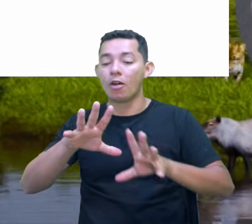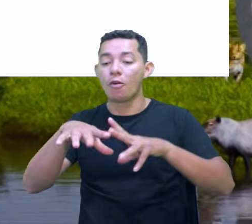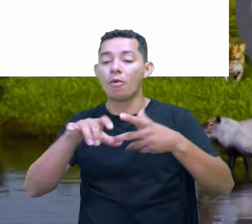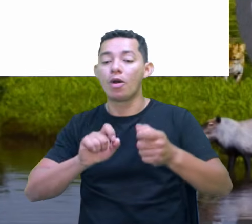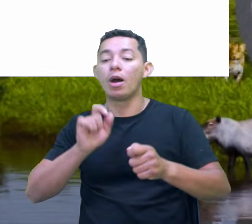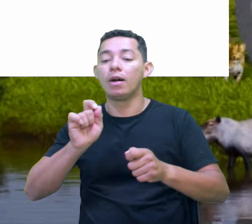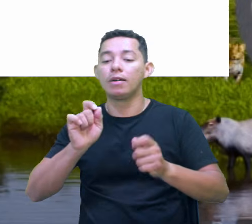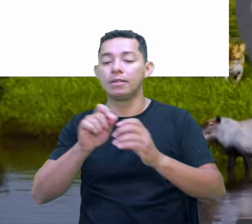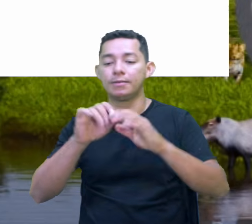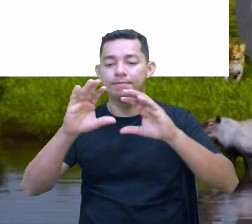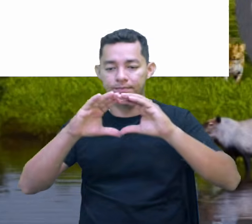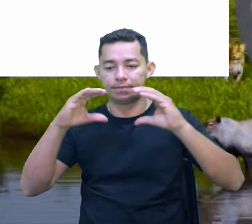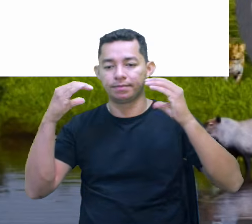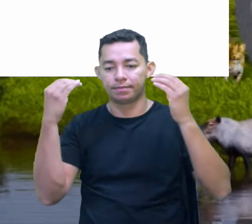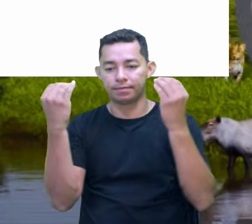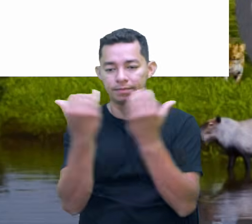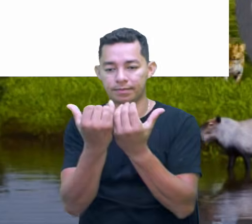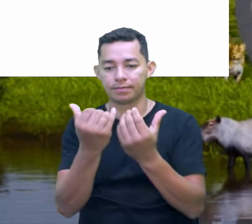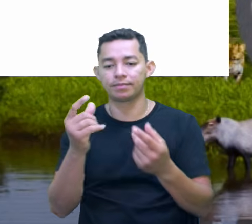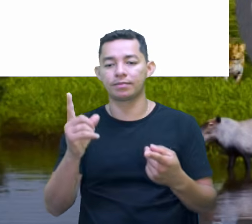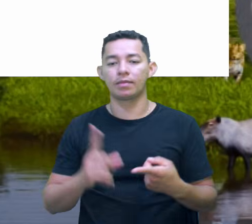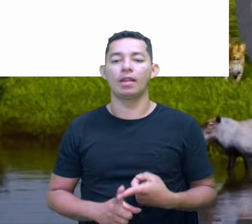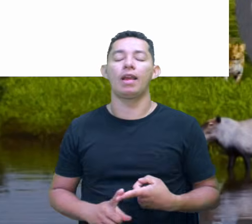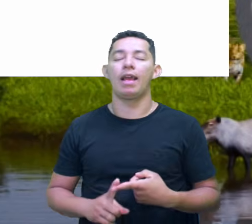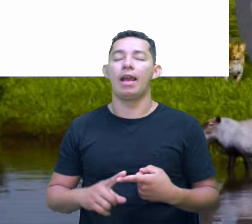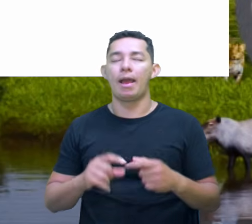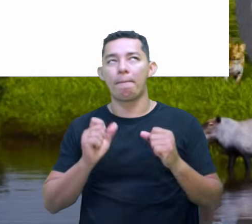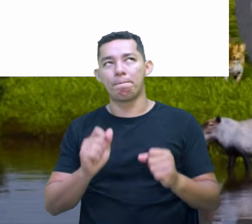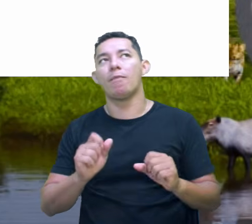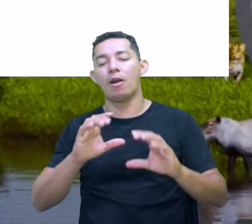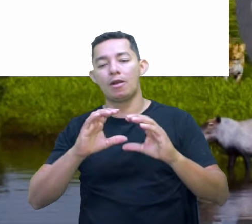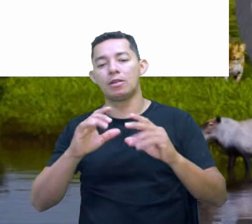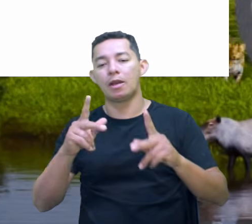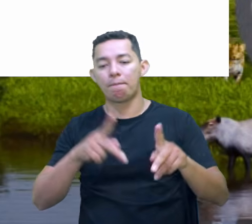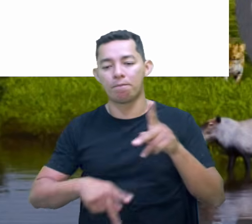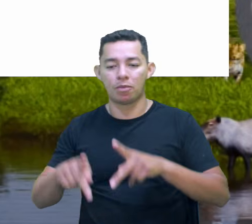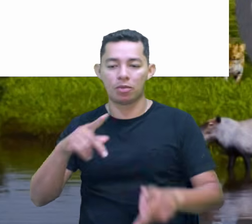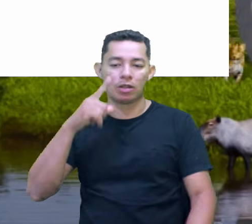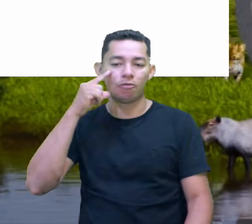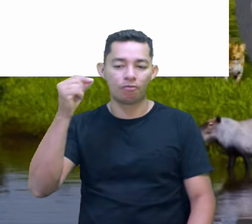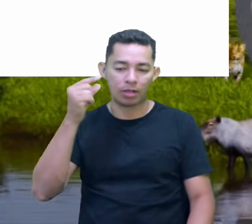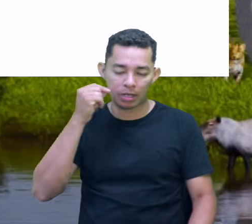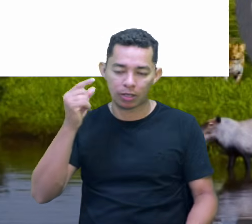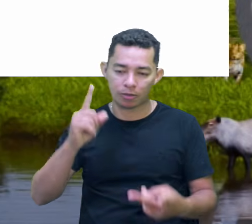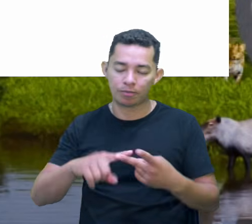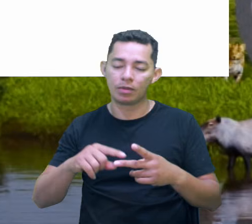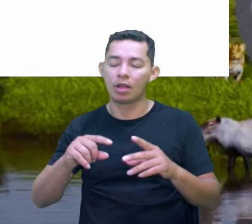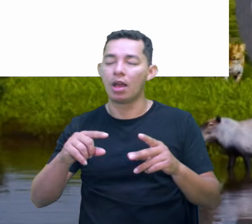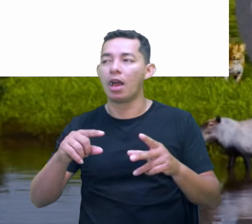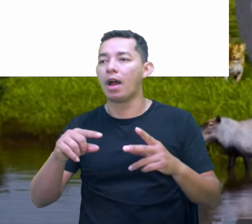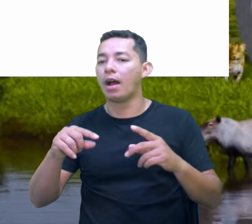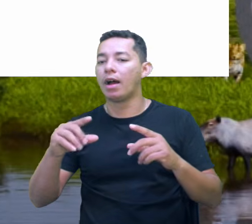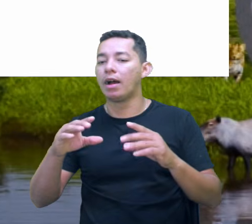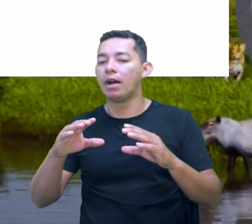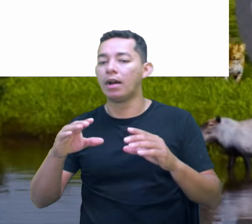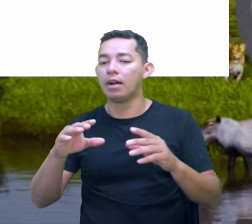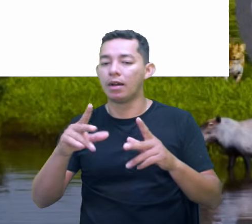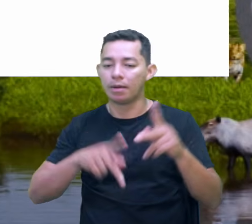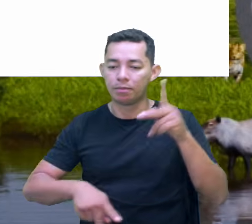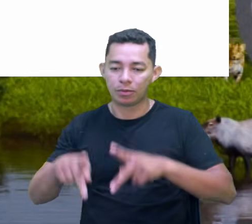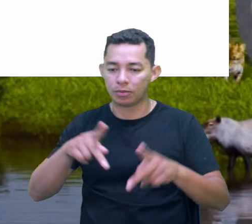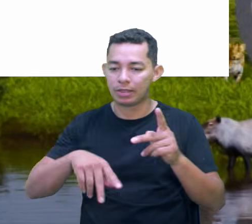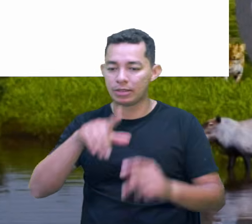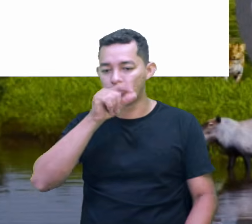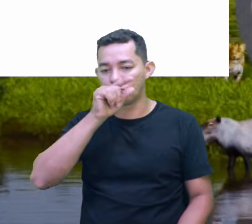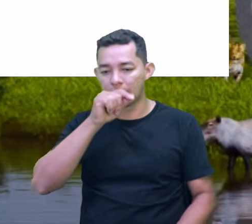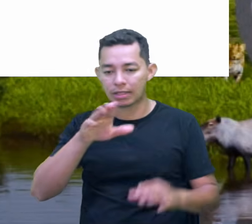populações dos felinos, eu tenho a população lá dos anfíbios, eu tenho a população das aves,